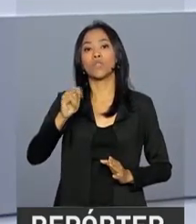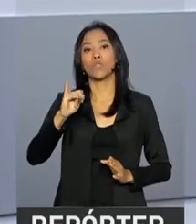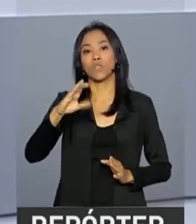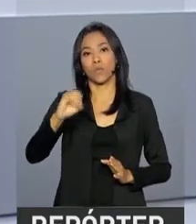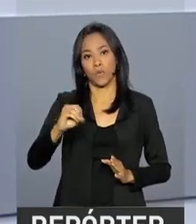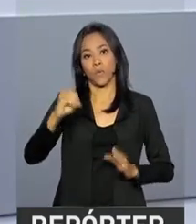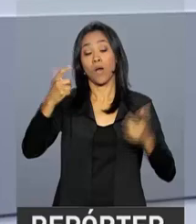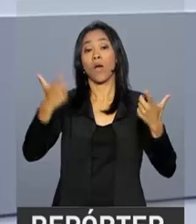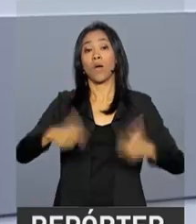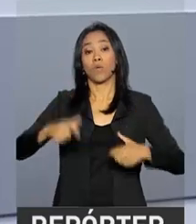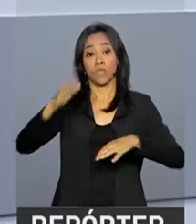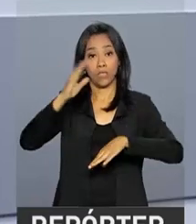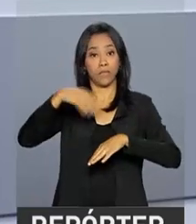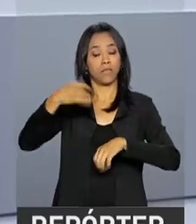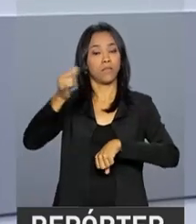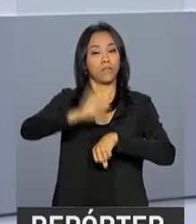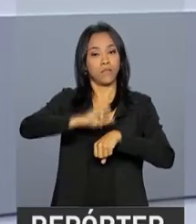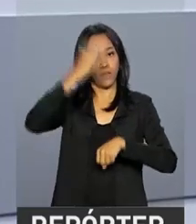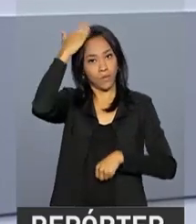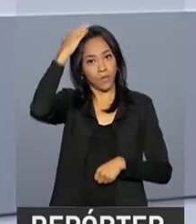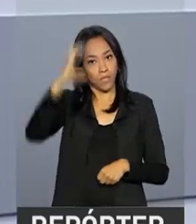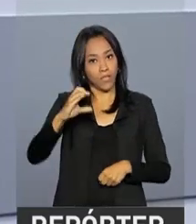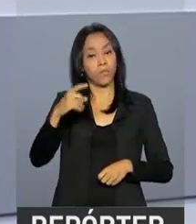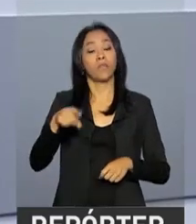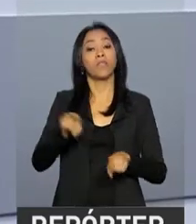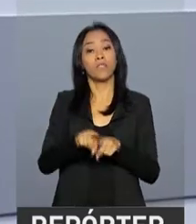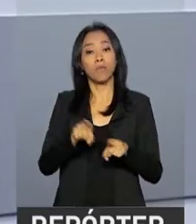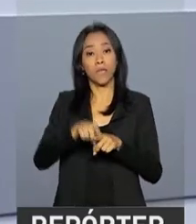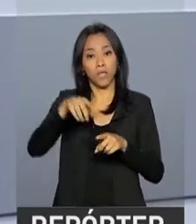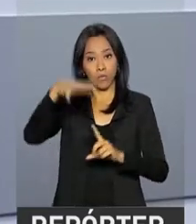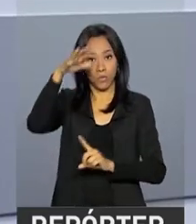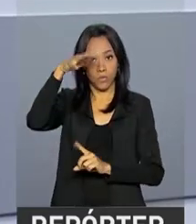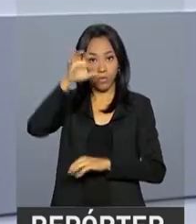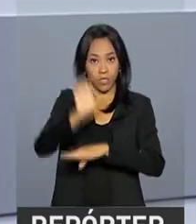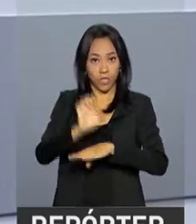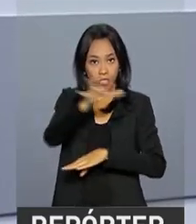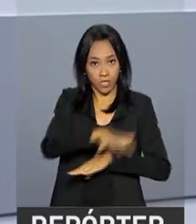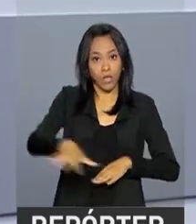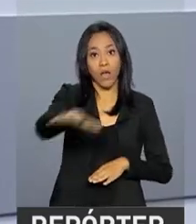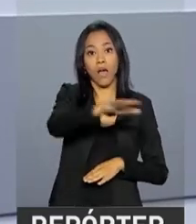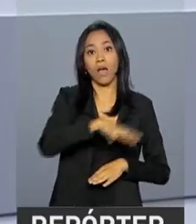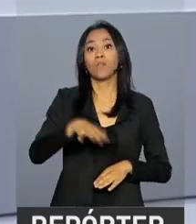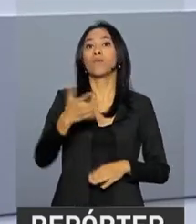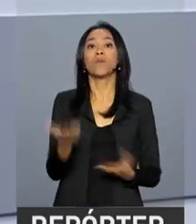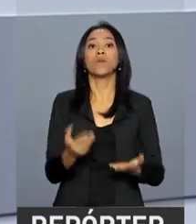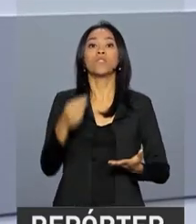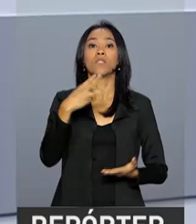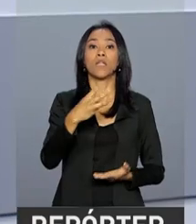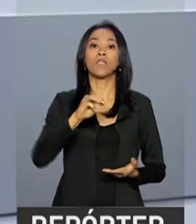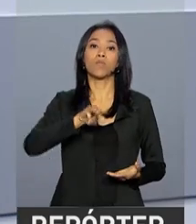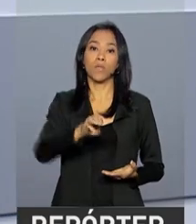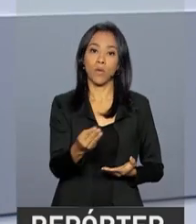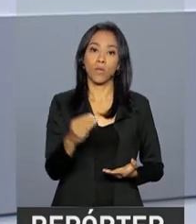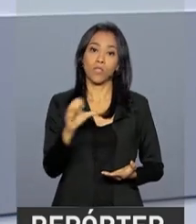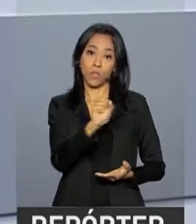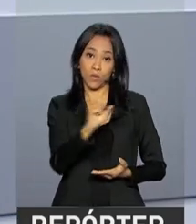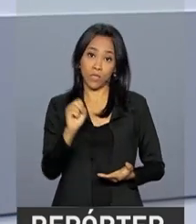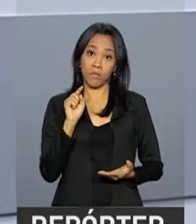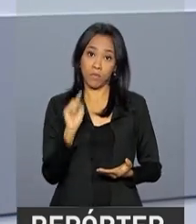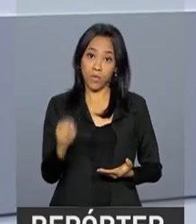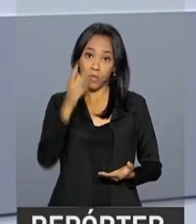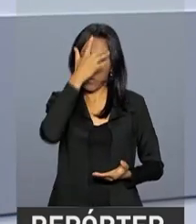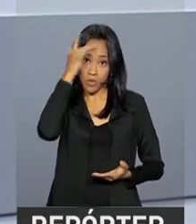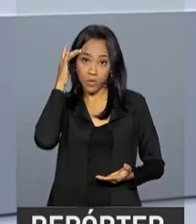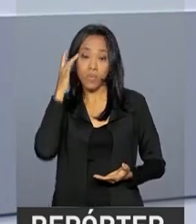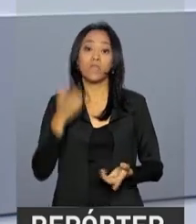do Paraná. Com isso, o sinal da TV digital começa a chegar para uma população de 3 milhões e 800 mil pessoas.